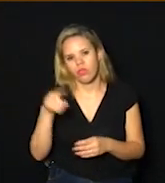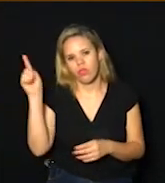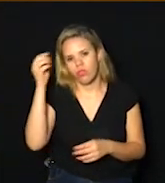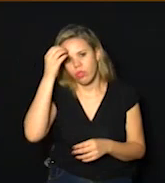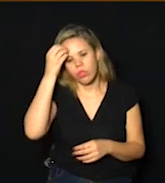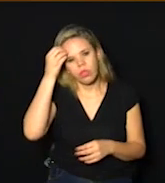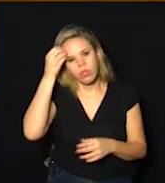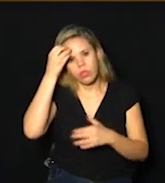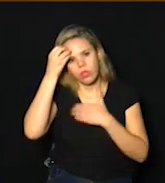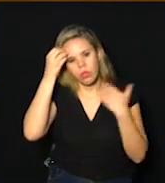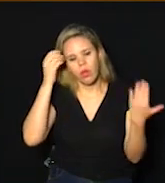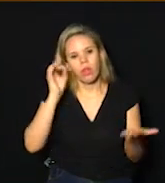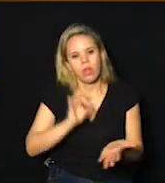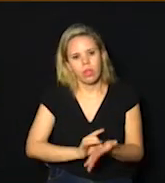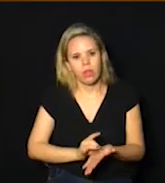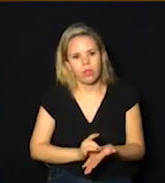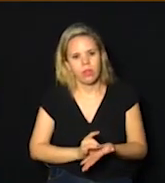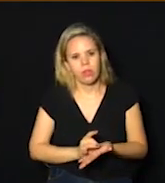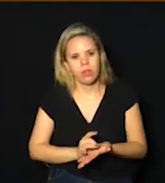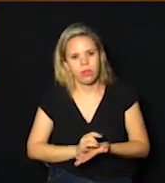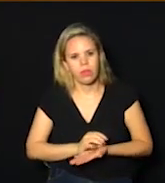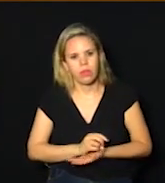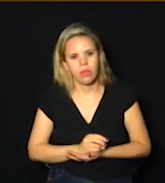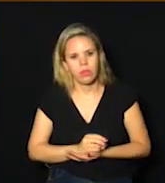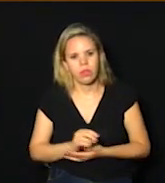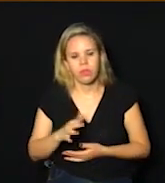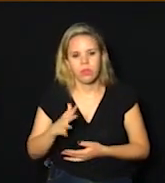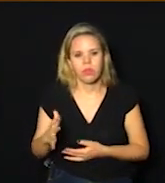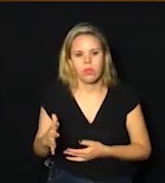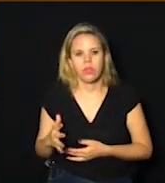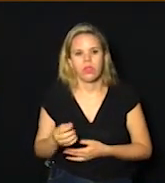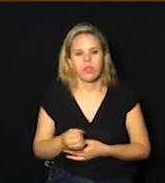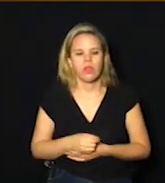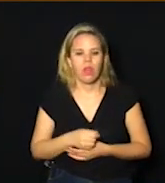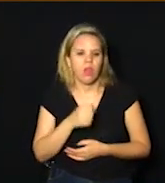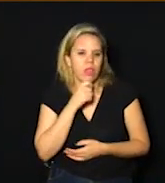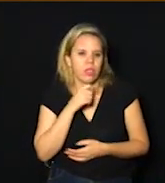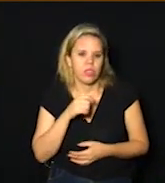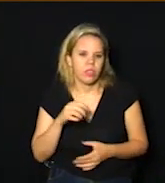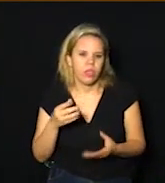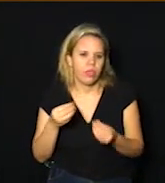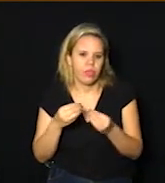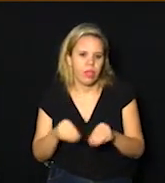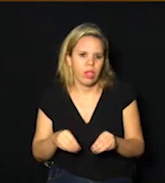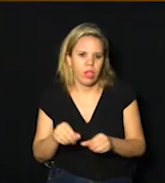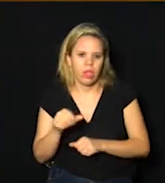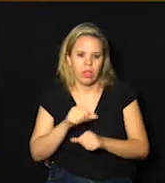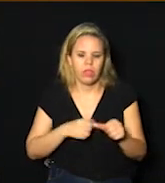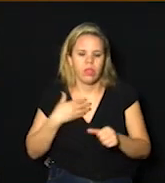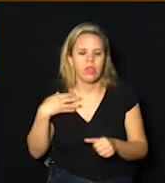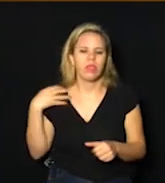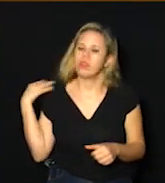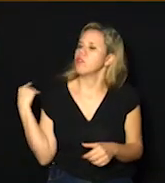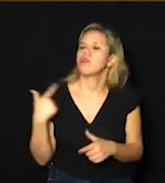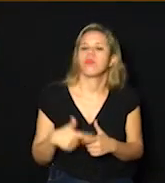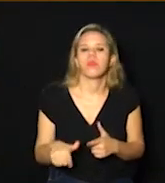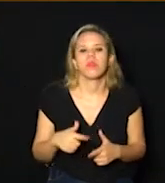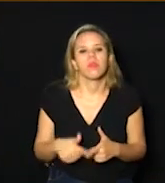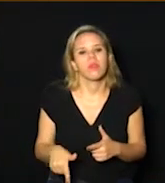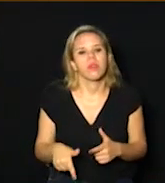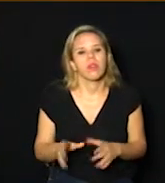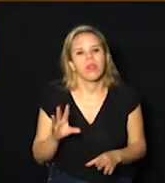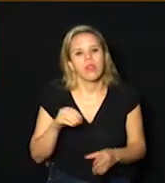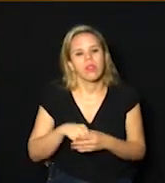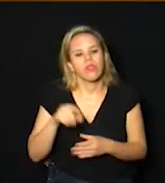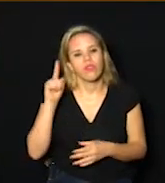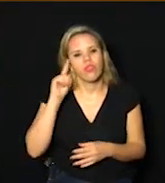do óbito real, quer dizer, então a média móvel não vai sofrer nenhum tipo de problema, porque ele vai ser enquadrado